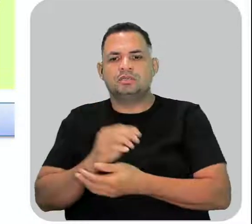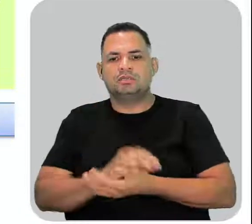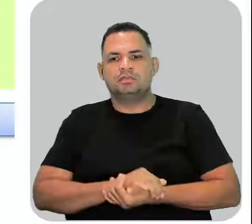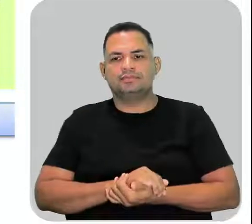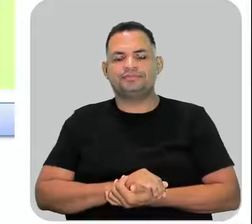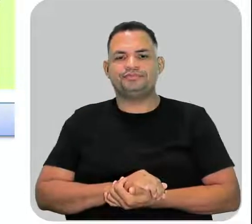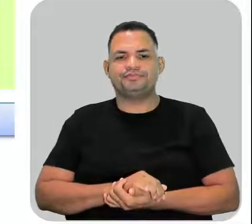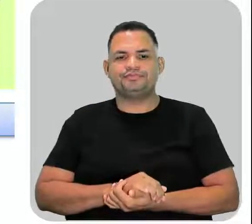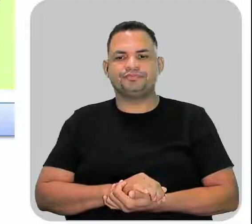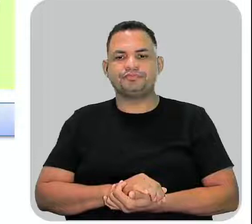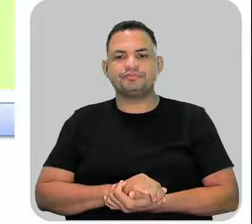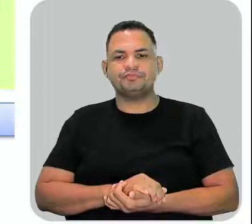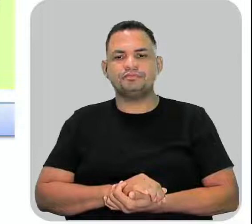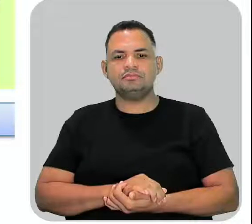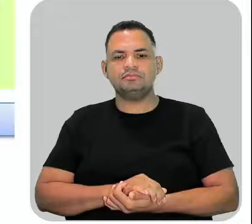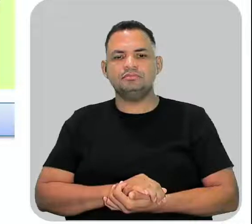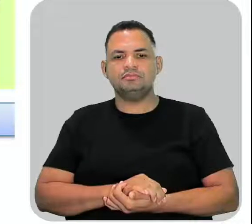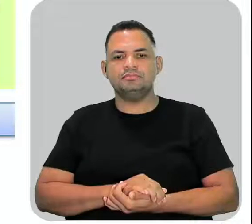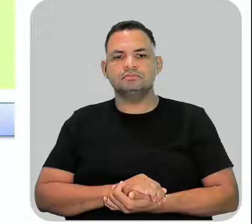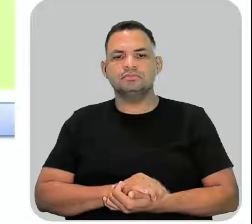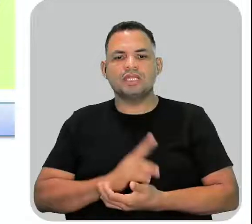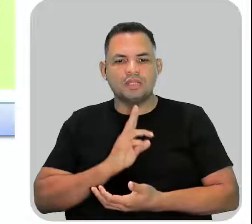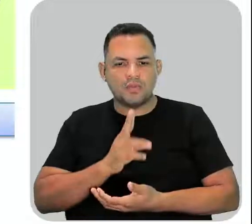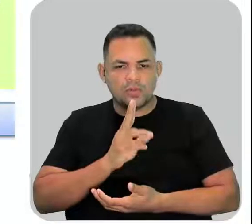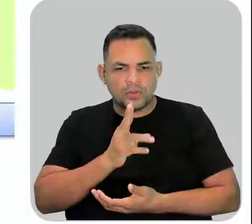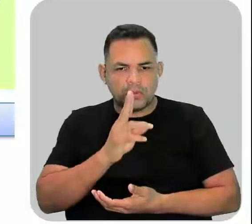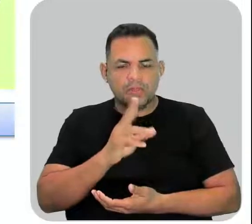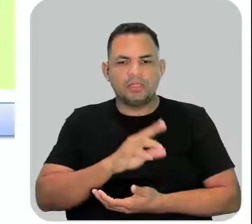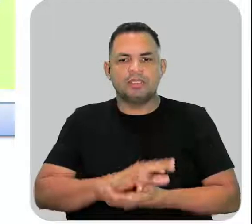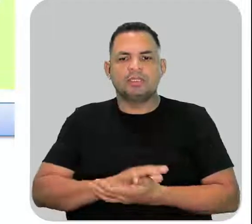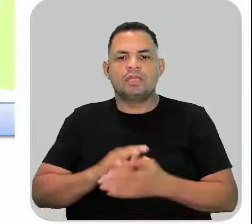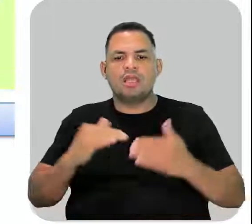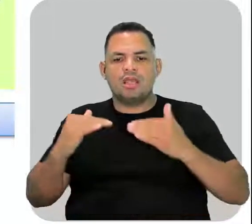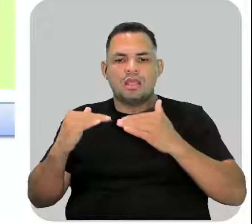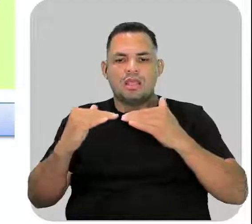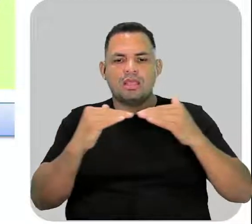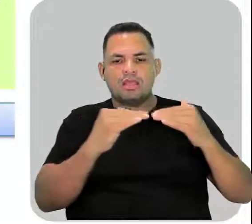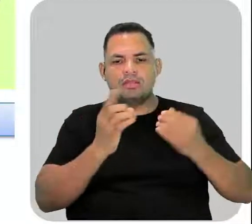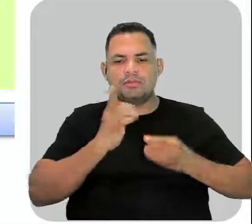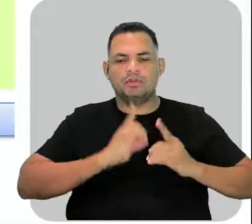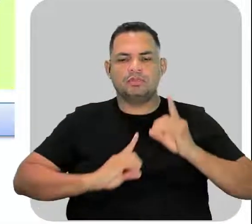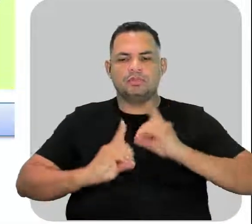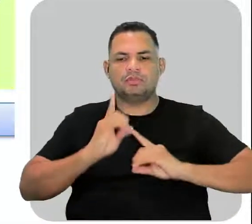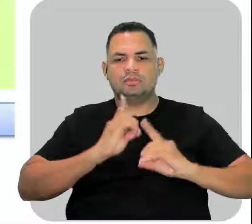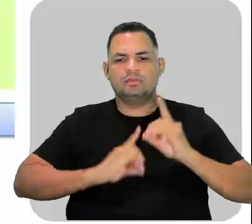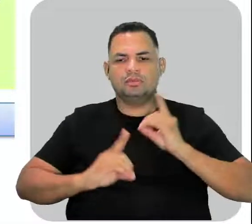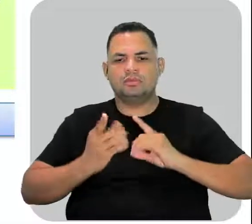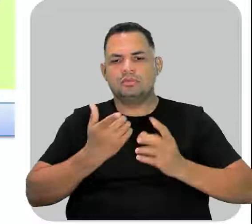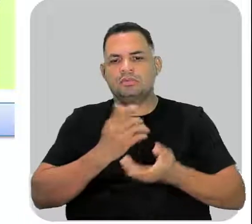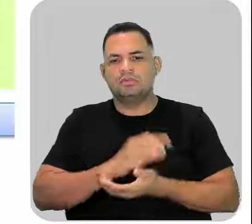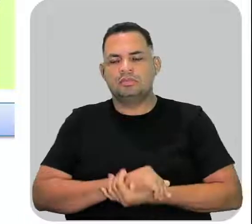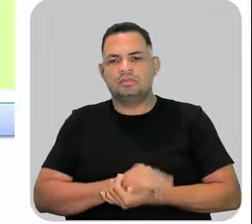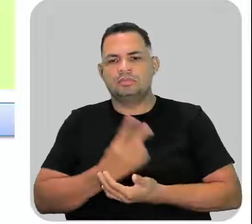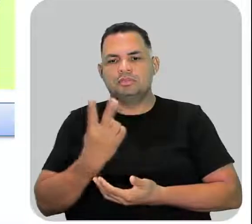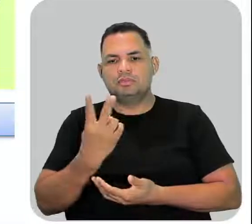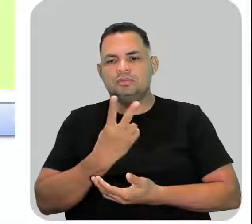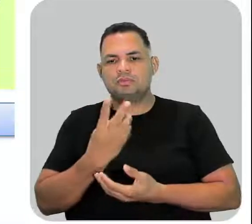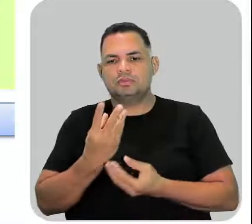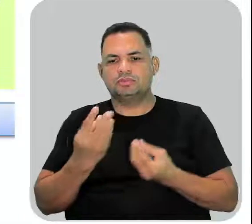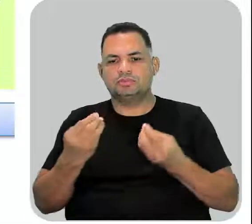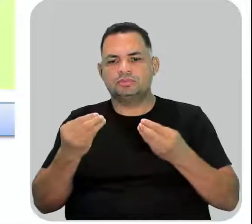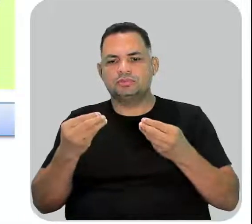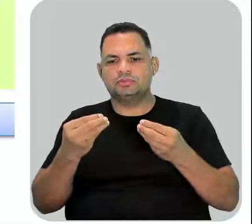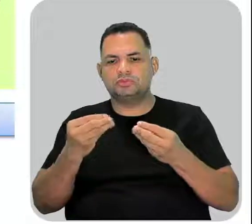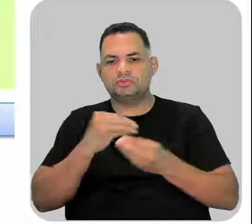a se ligar com o oxigênio e aí vai manter esse equilíbrio dinâmico entre essas duas